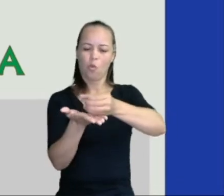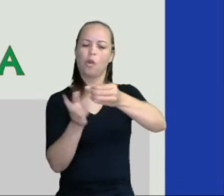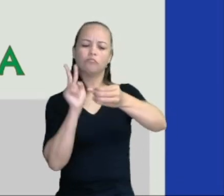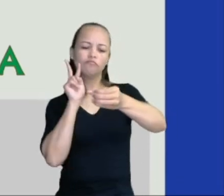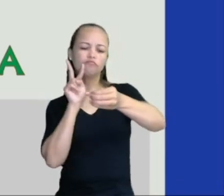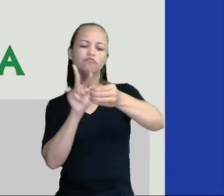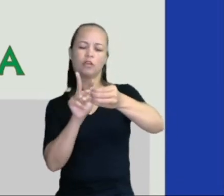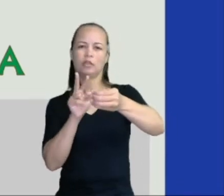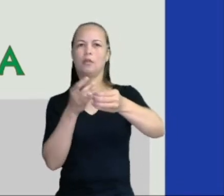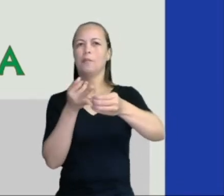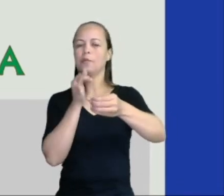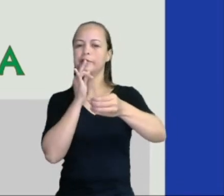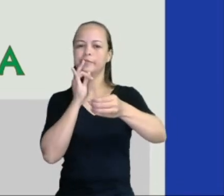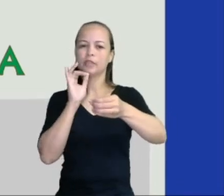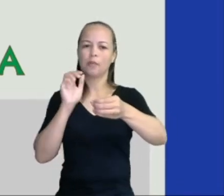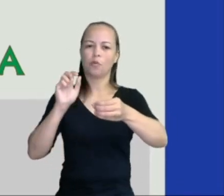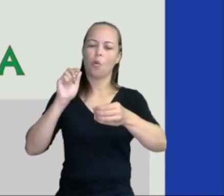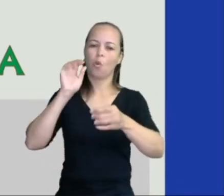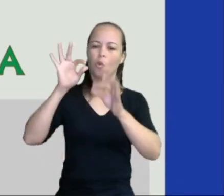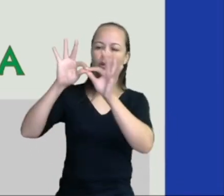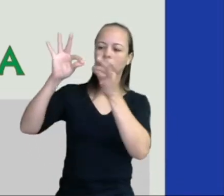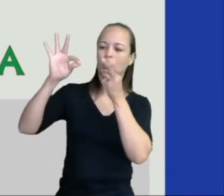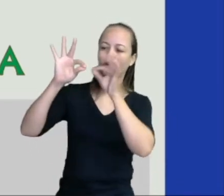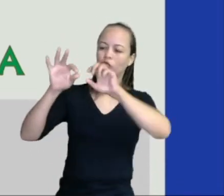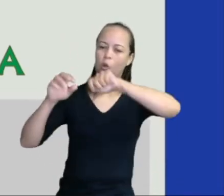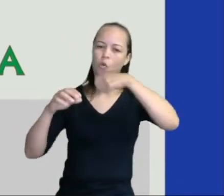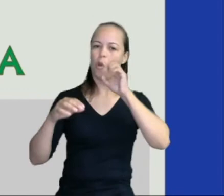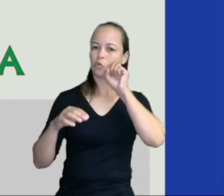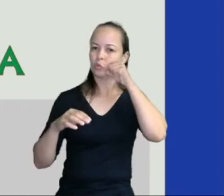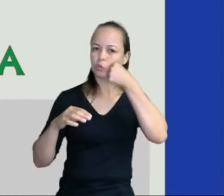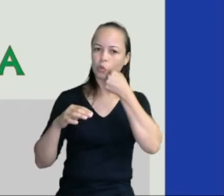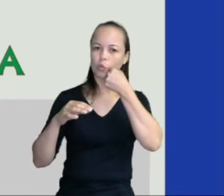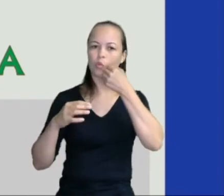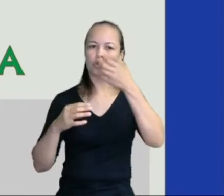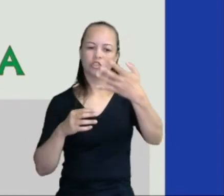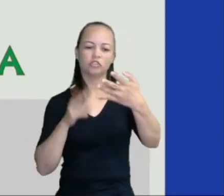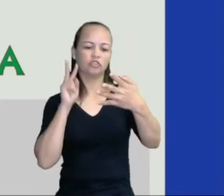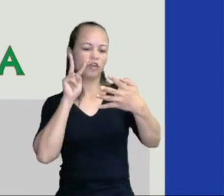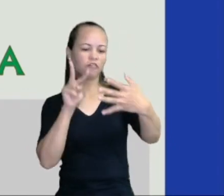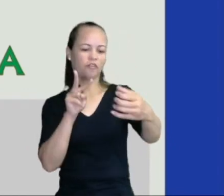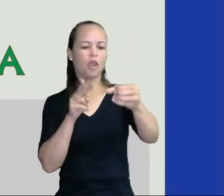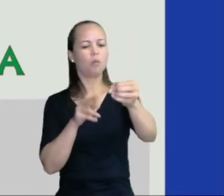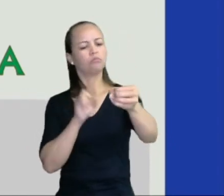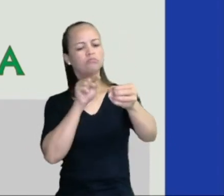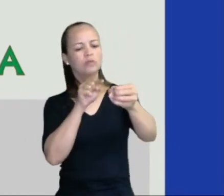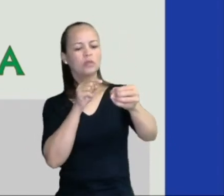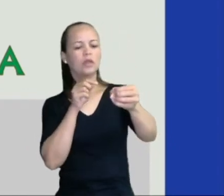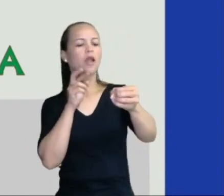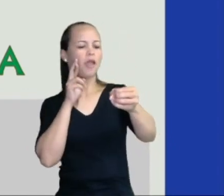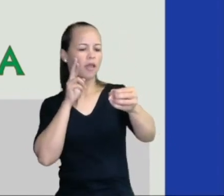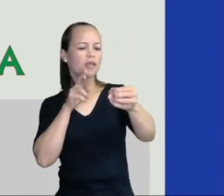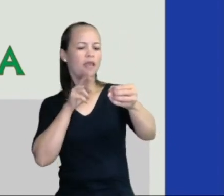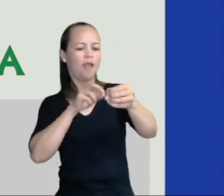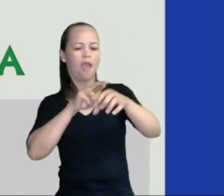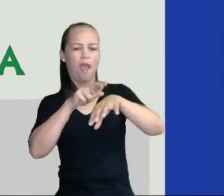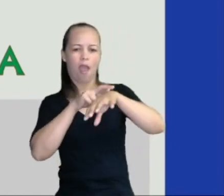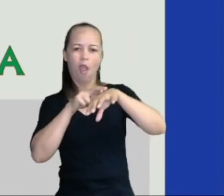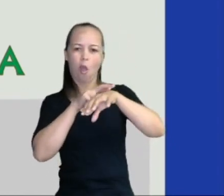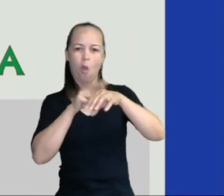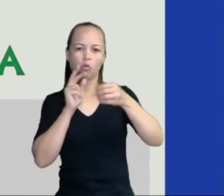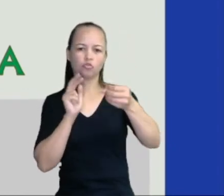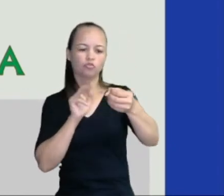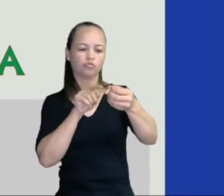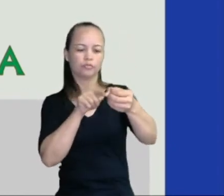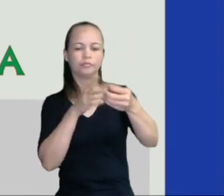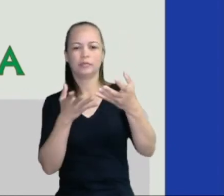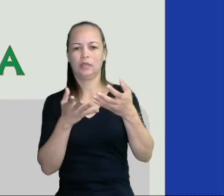de uva dentro do copo de vidro, você vai ver que aquele suco ali é roxo. Mas se você colocar, por exemplo, num copo preto, você não vai